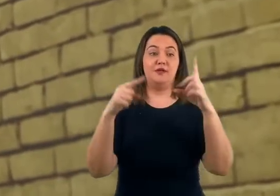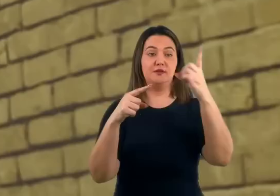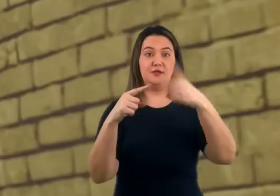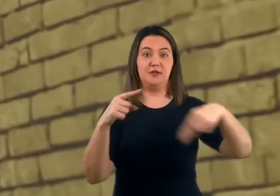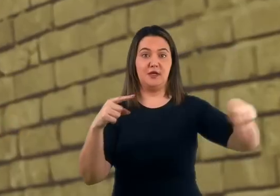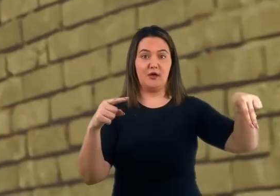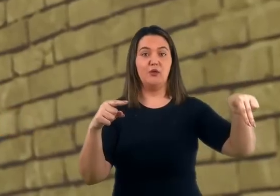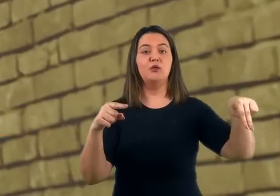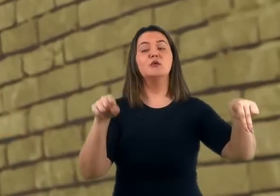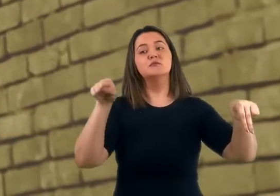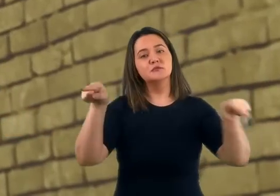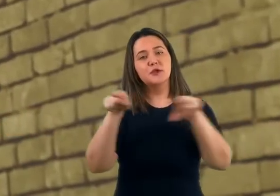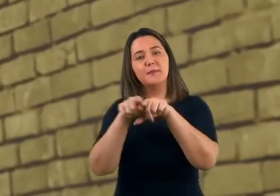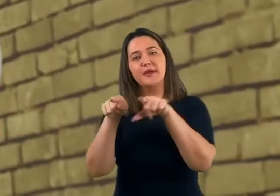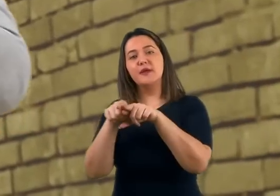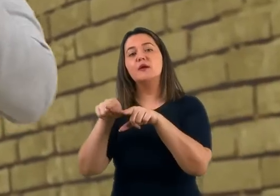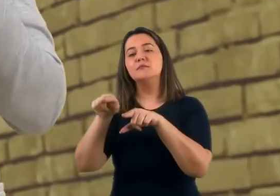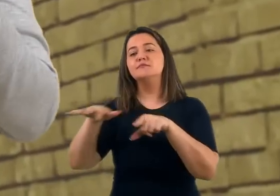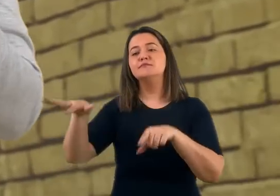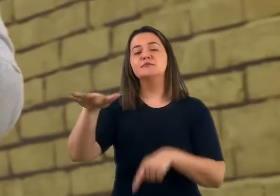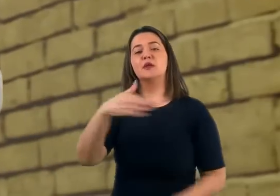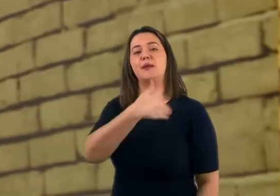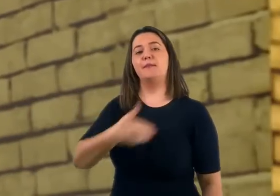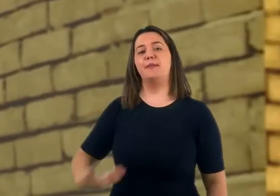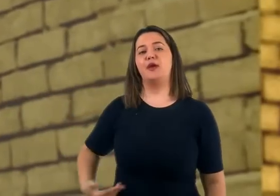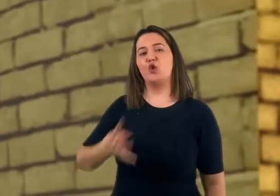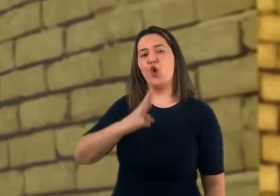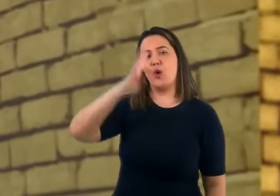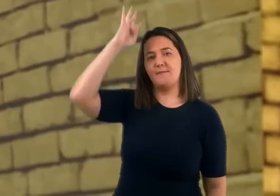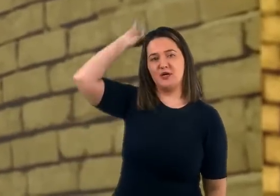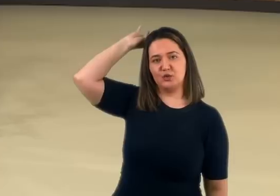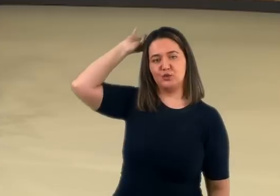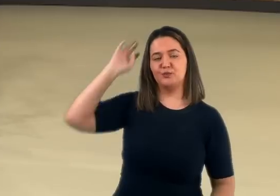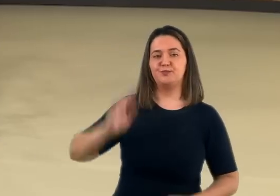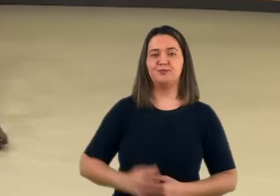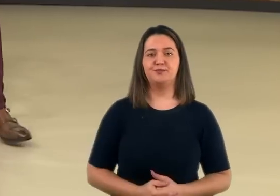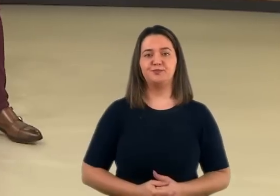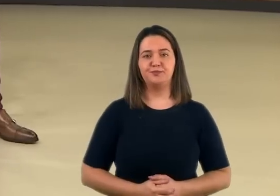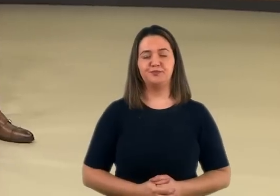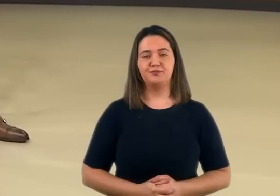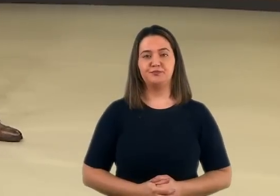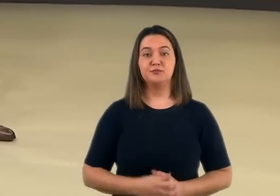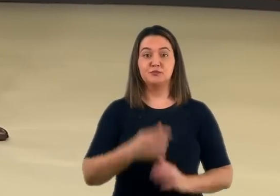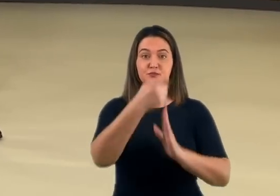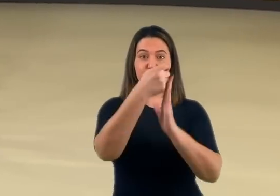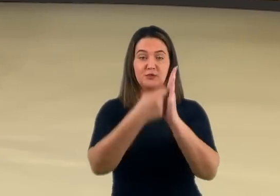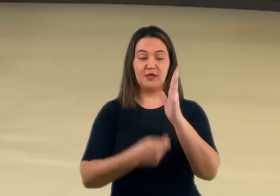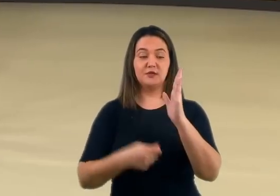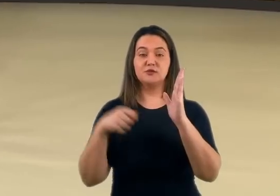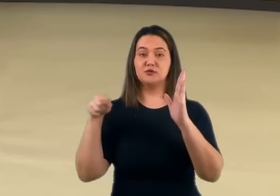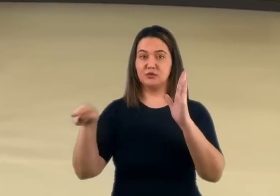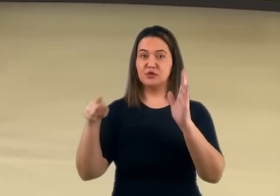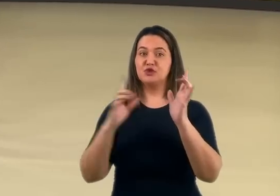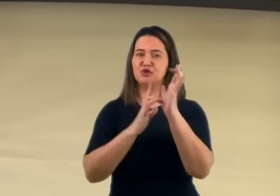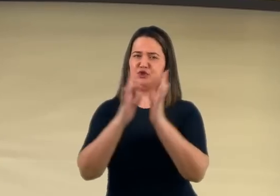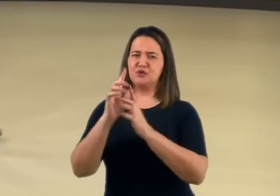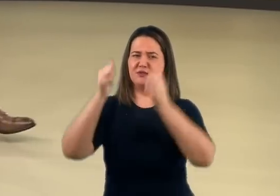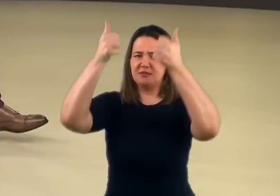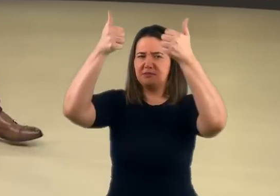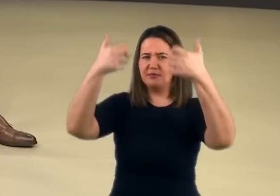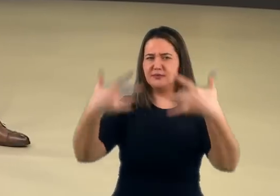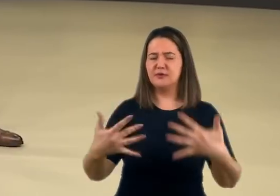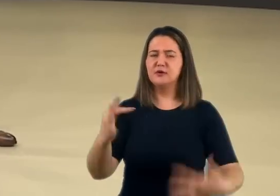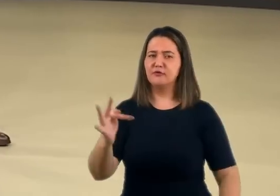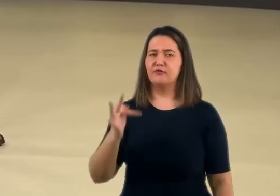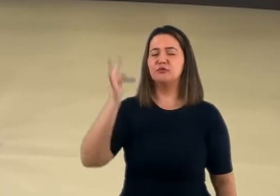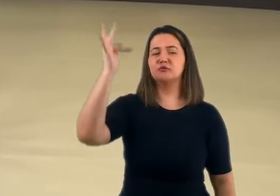Império Romano, e não a uma ramificação do Império dos gregos. O texto a que Jesus projeta para o futuro o cumprimento